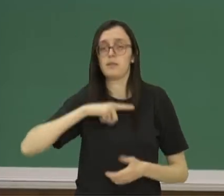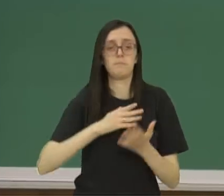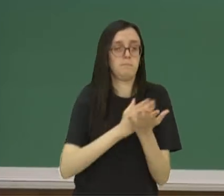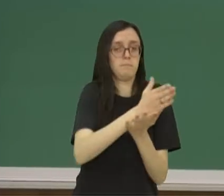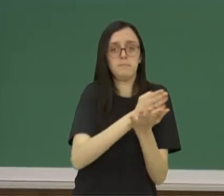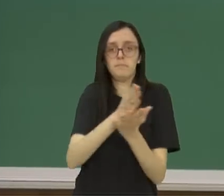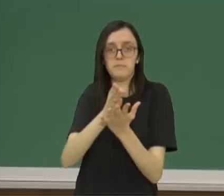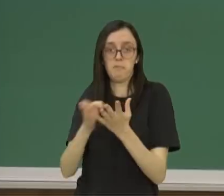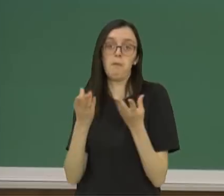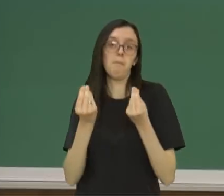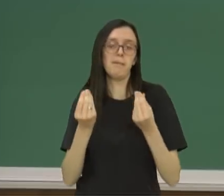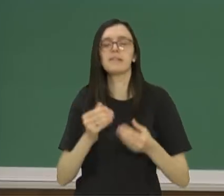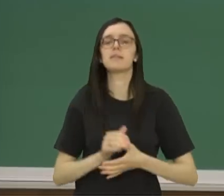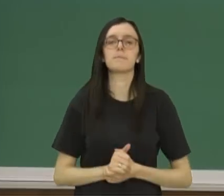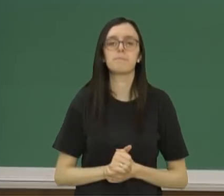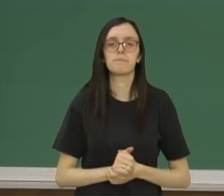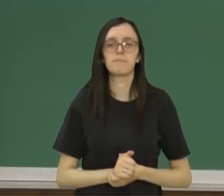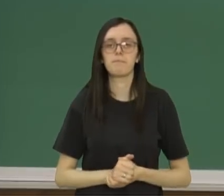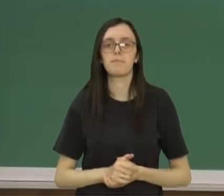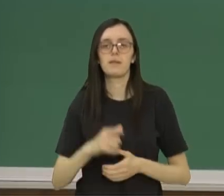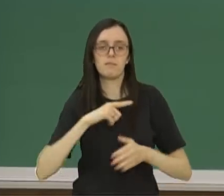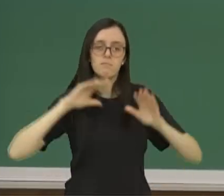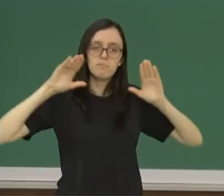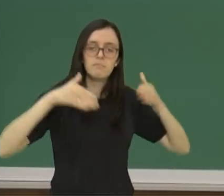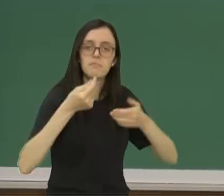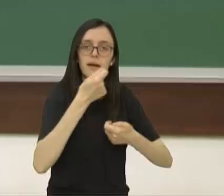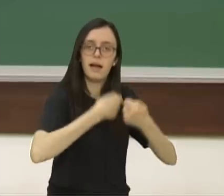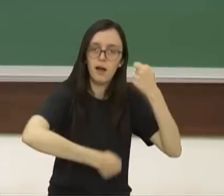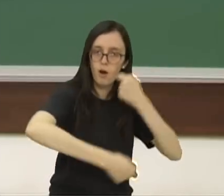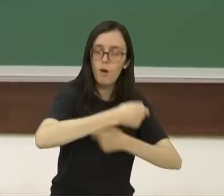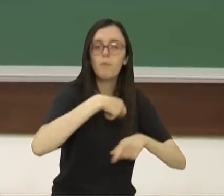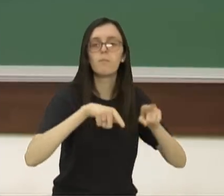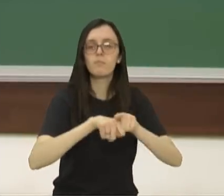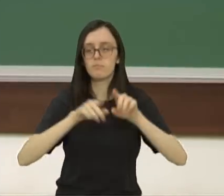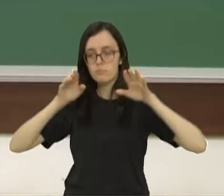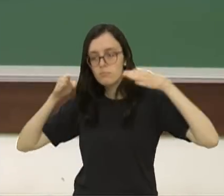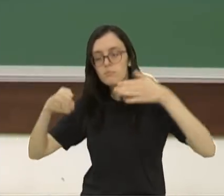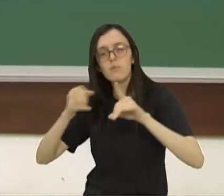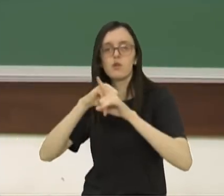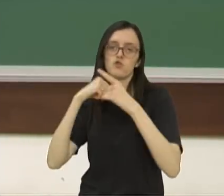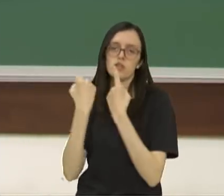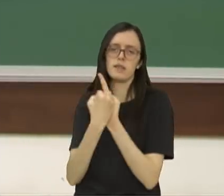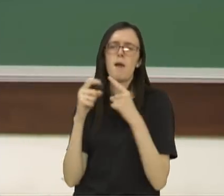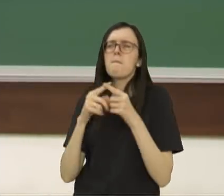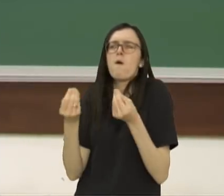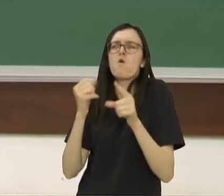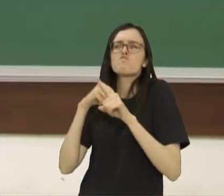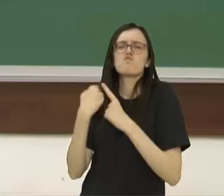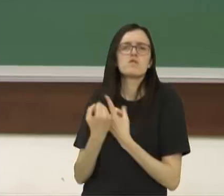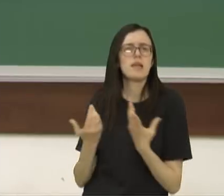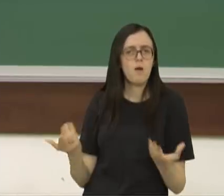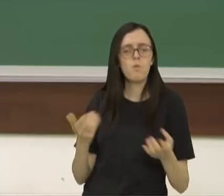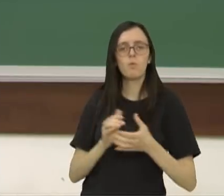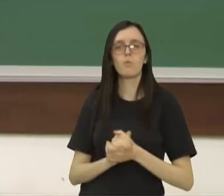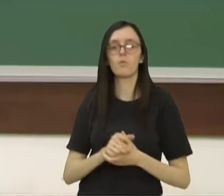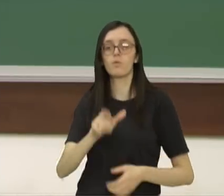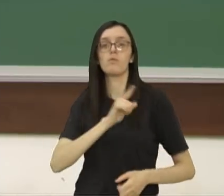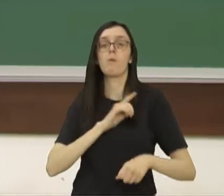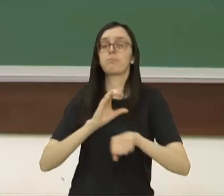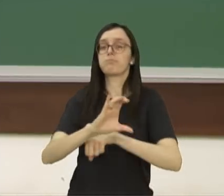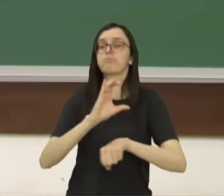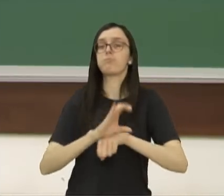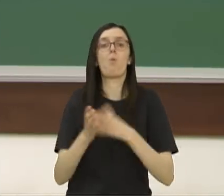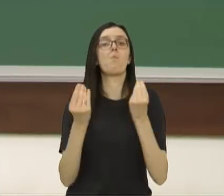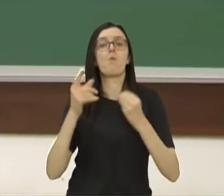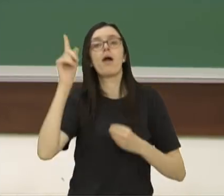né? Então, além da frente econômica, ela trabalha também na frente social. Como assim na frente social? Ela investe